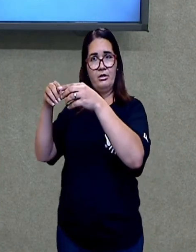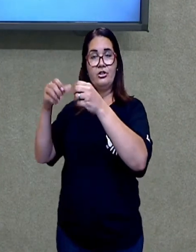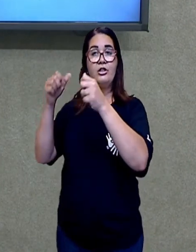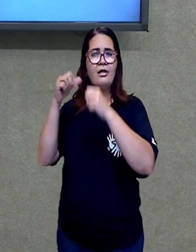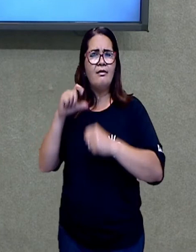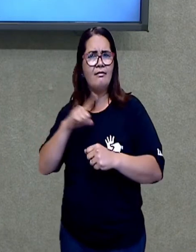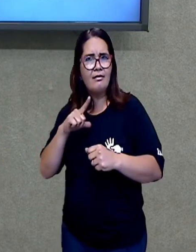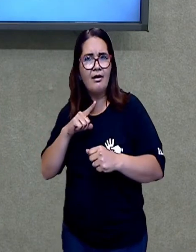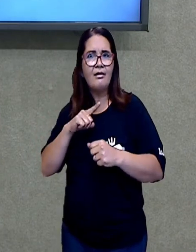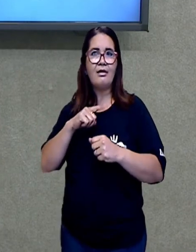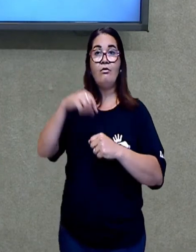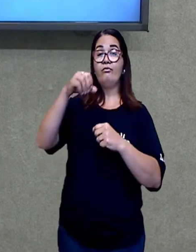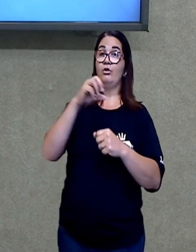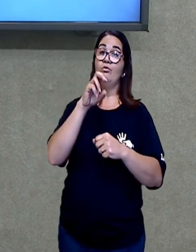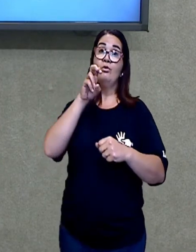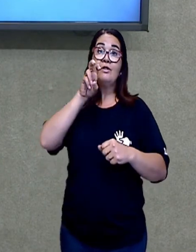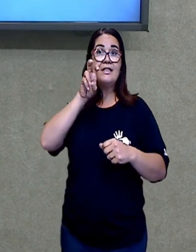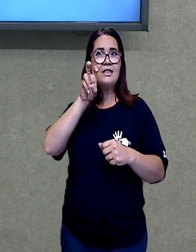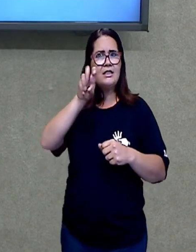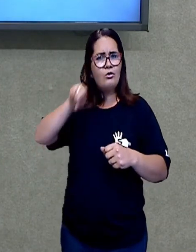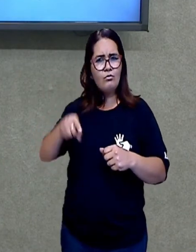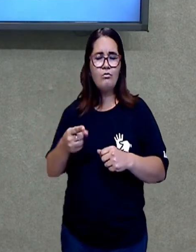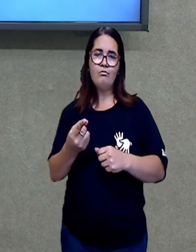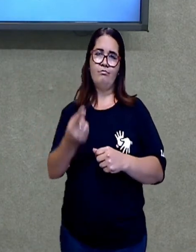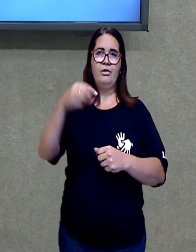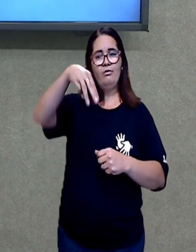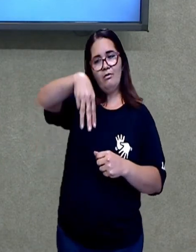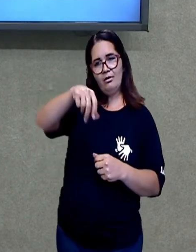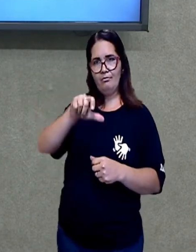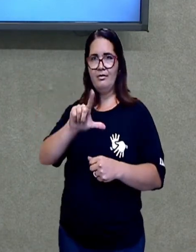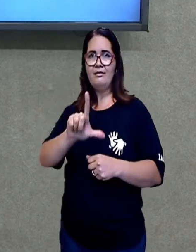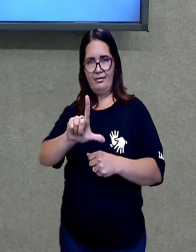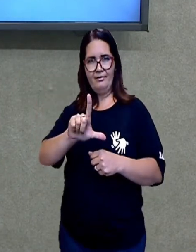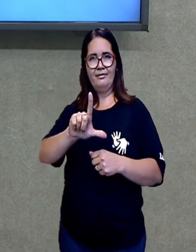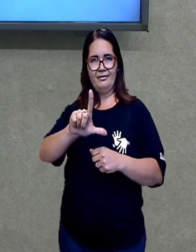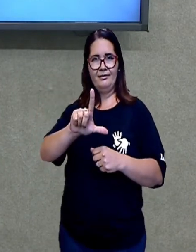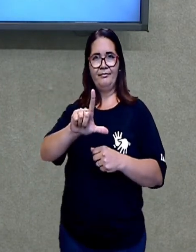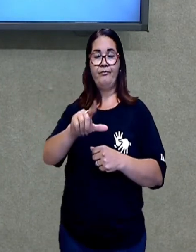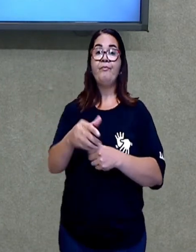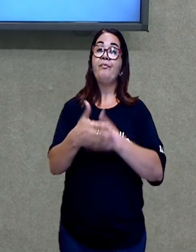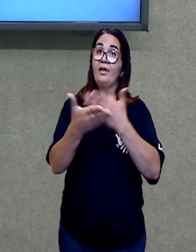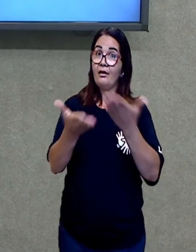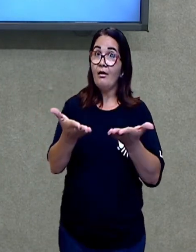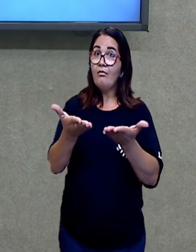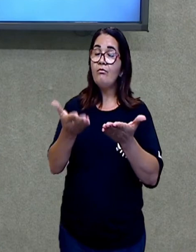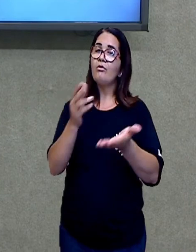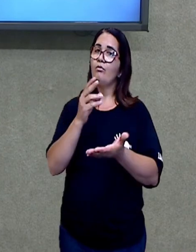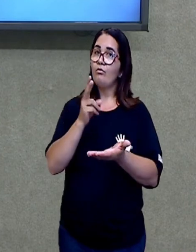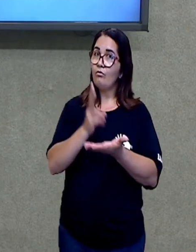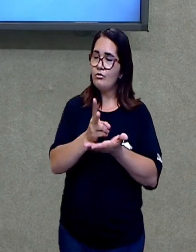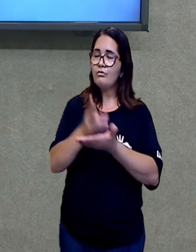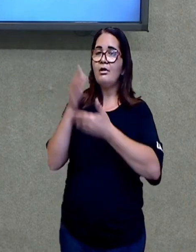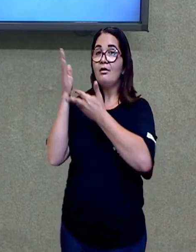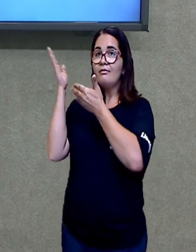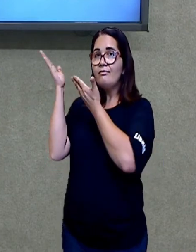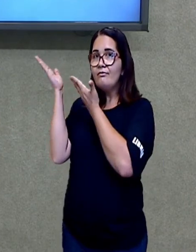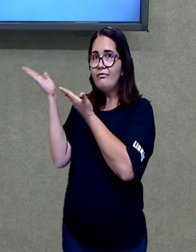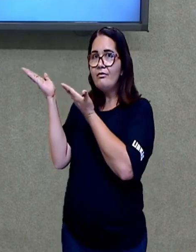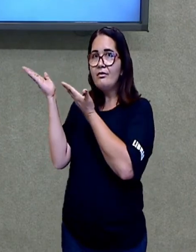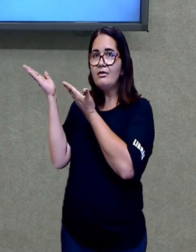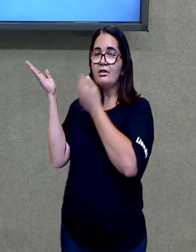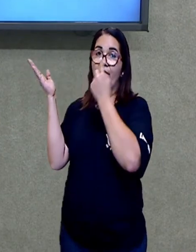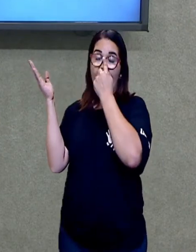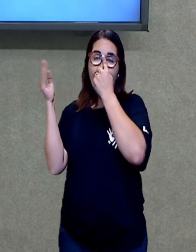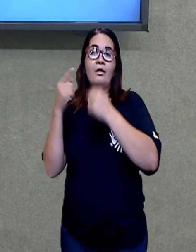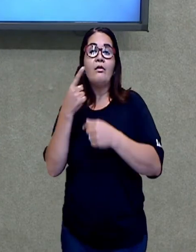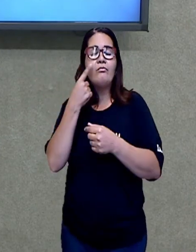analisar a segunda situação problema e nela a gente precisa de analisar outros detalhes que às vezes a gente passa despercebido